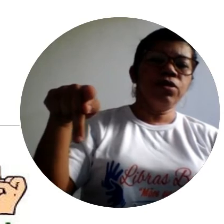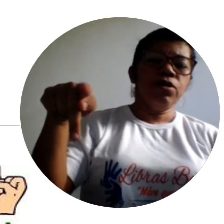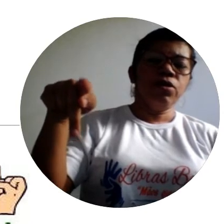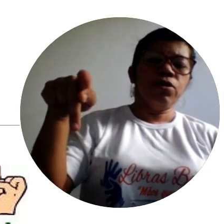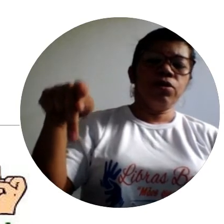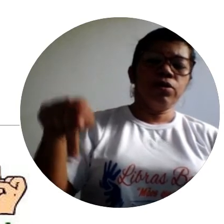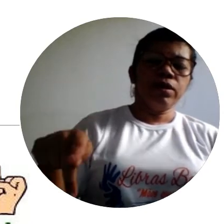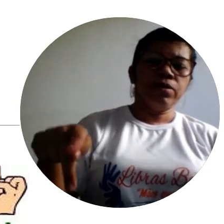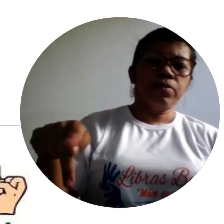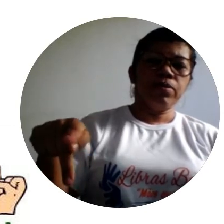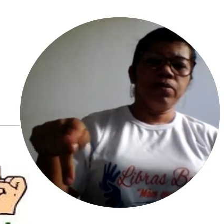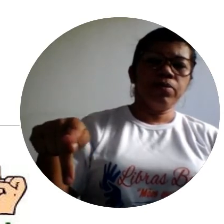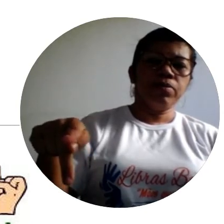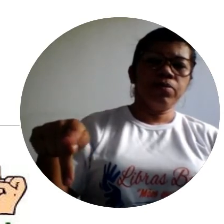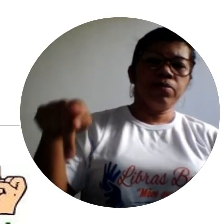só, ó,